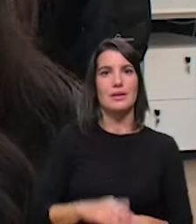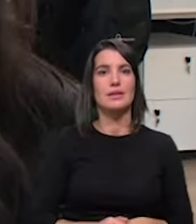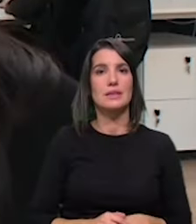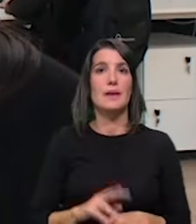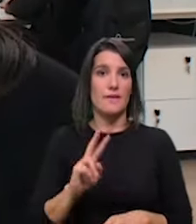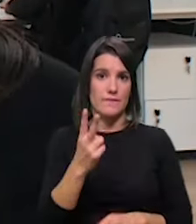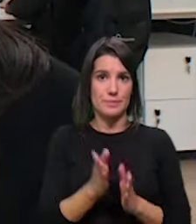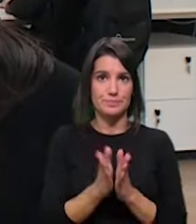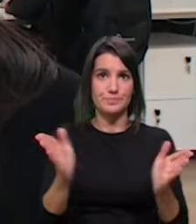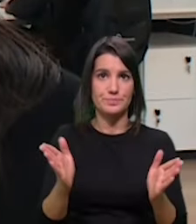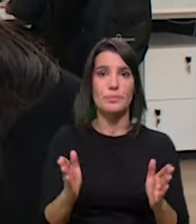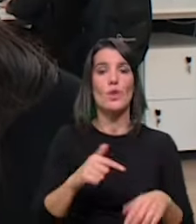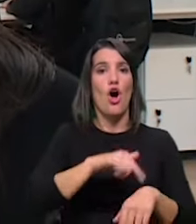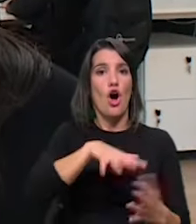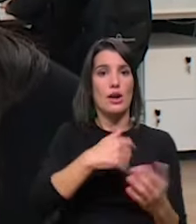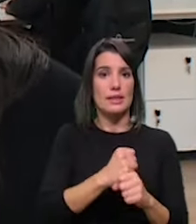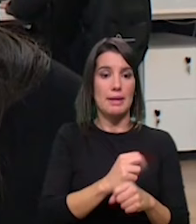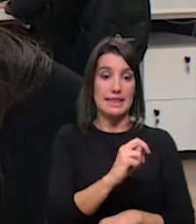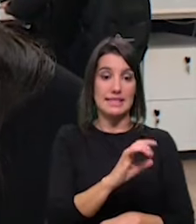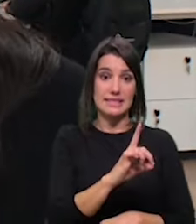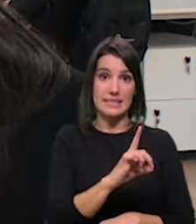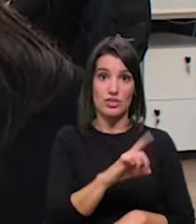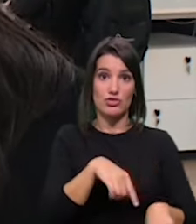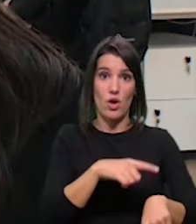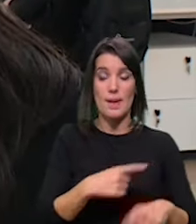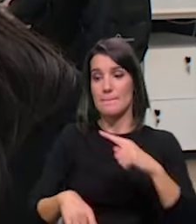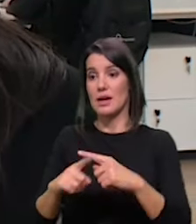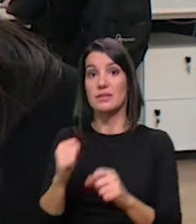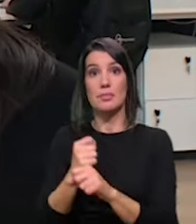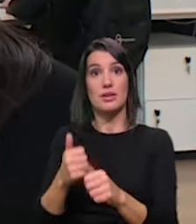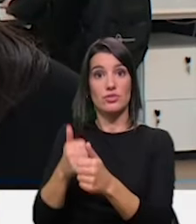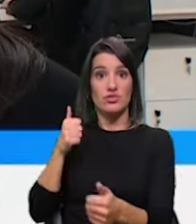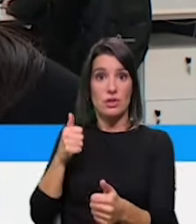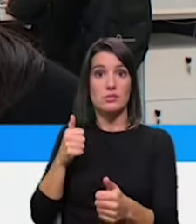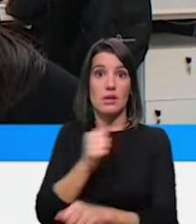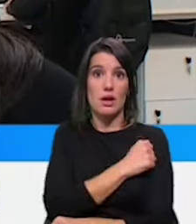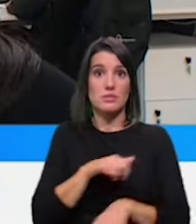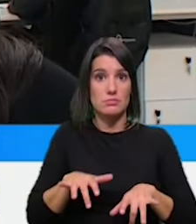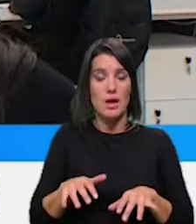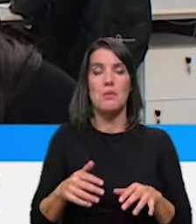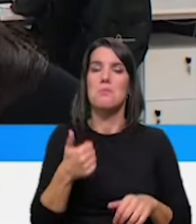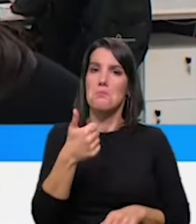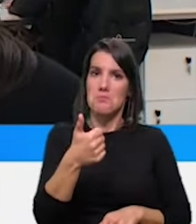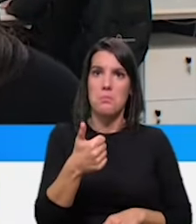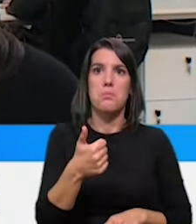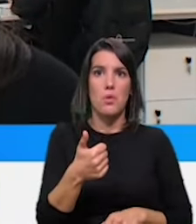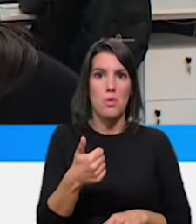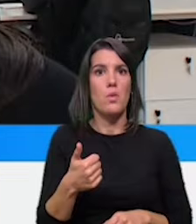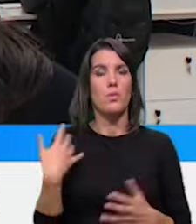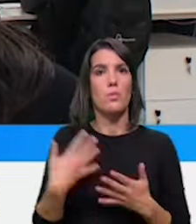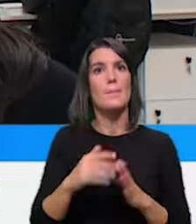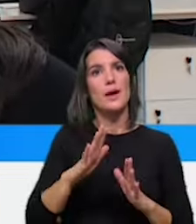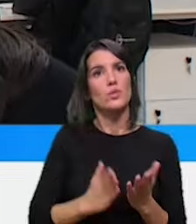projeto piloto a semana de 4 dias, que tem permitido a mais de 1000 trabalhadores de dezenas de empresas ter uma vida mais tranquila e mais tempo com as suas